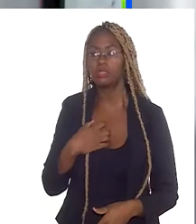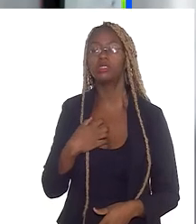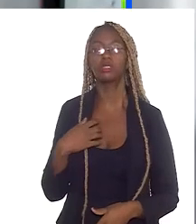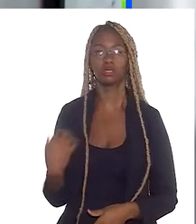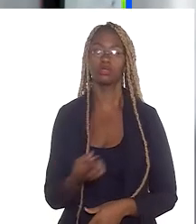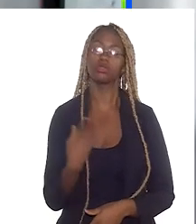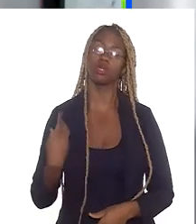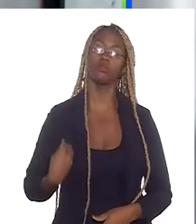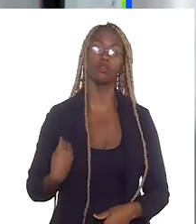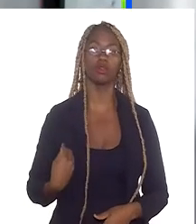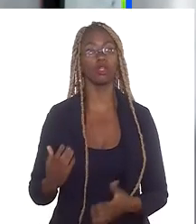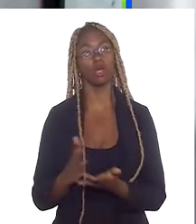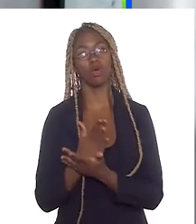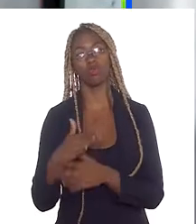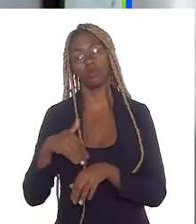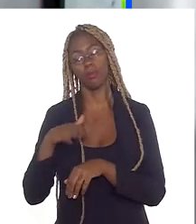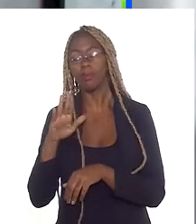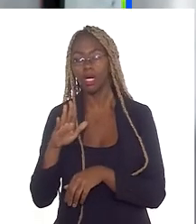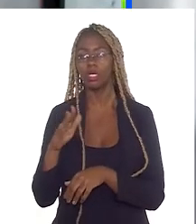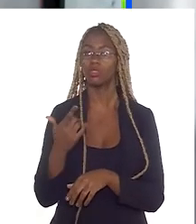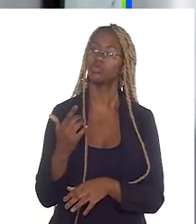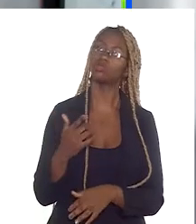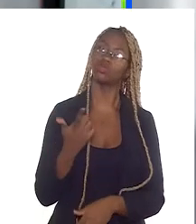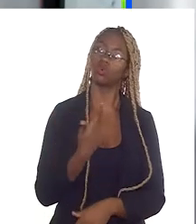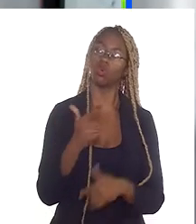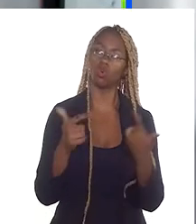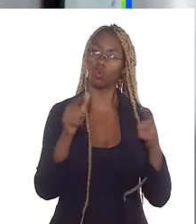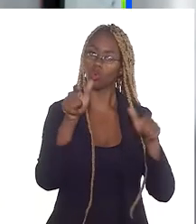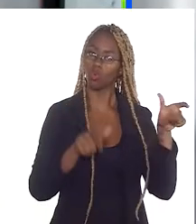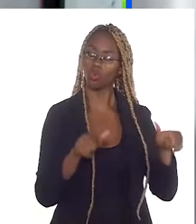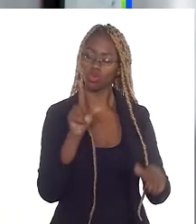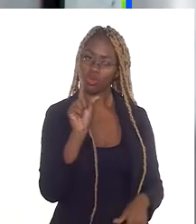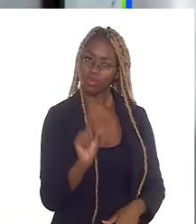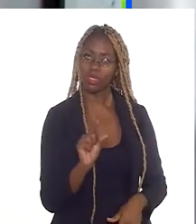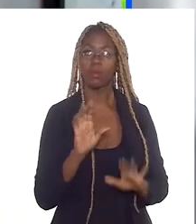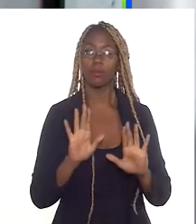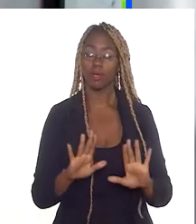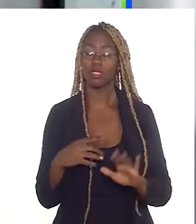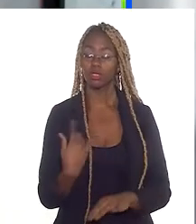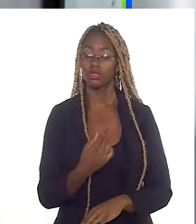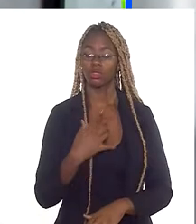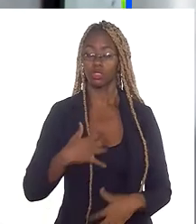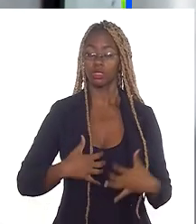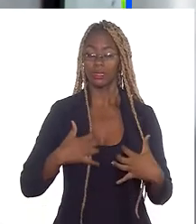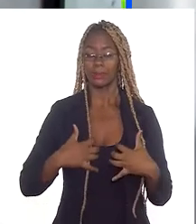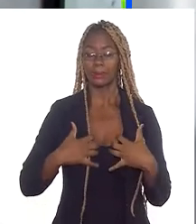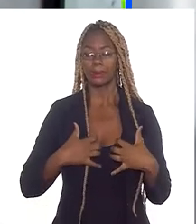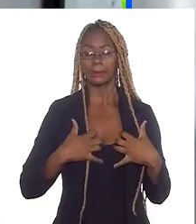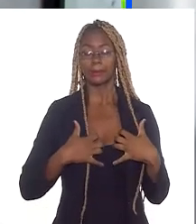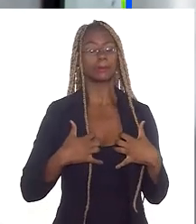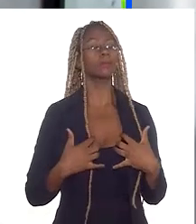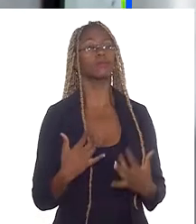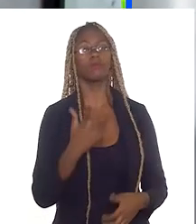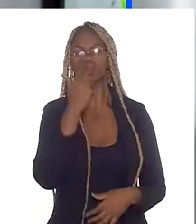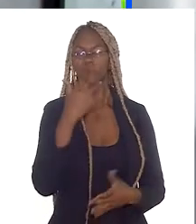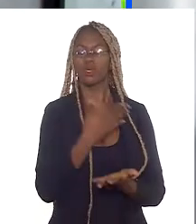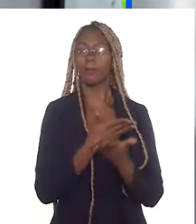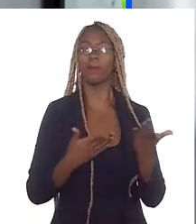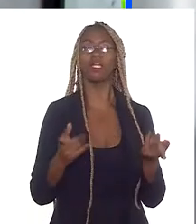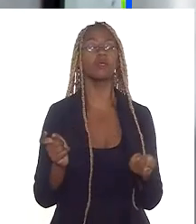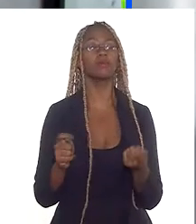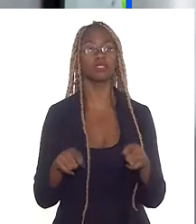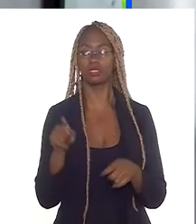e é isso que nós estamos vivendo alguns mais outros menos mas estamos no estresse não no quadro de estresse crônico a gente perde